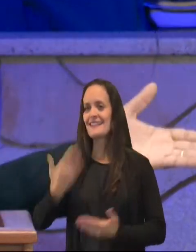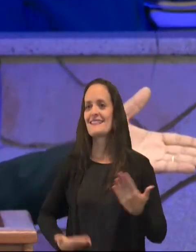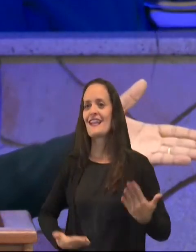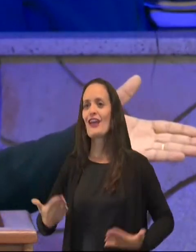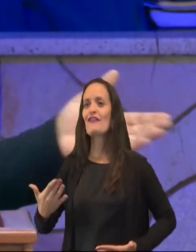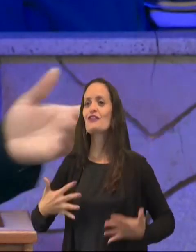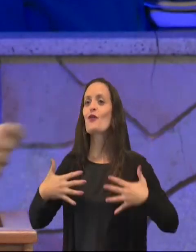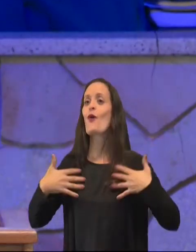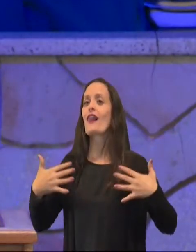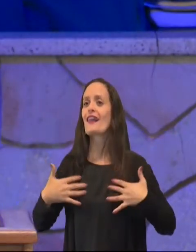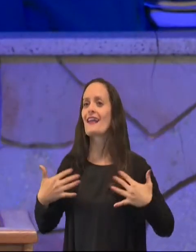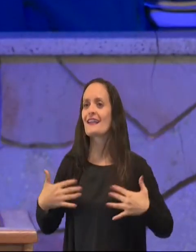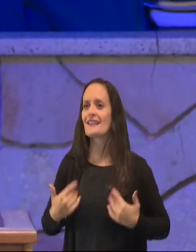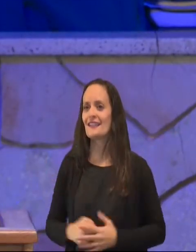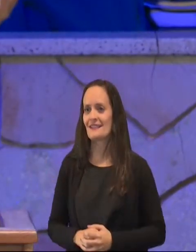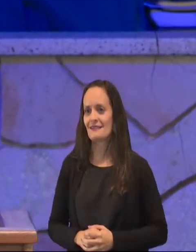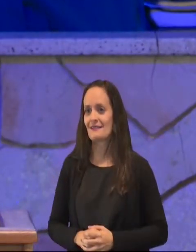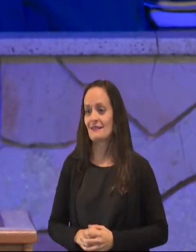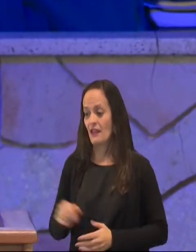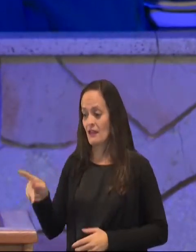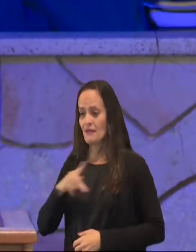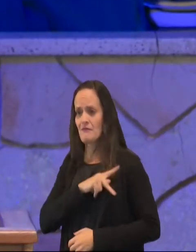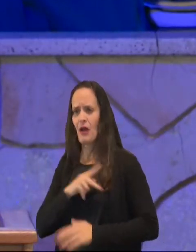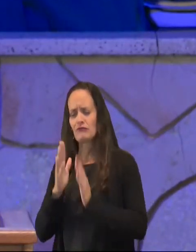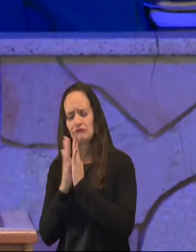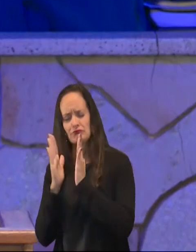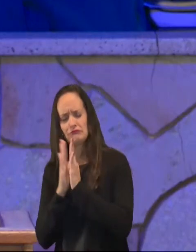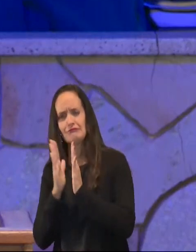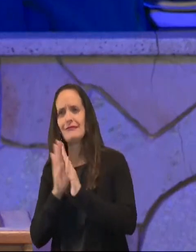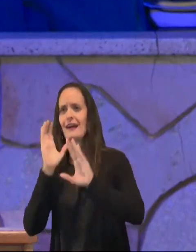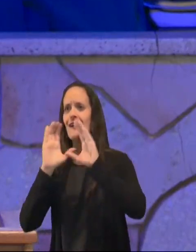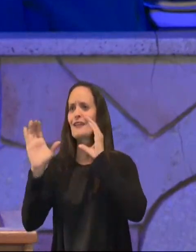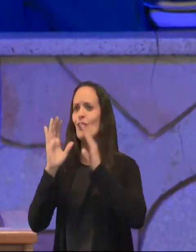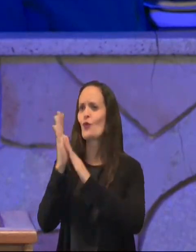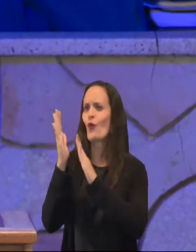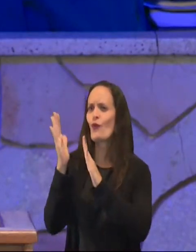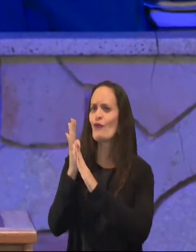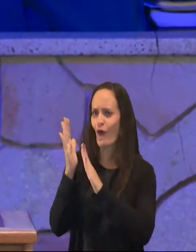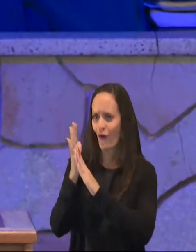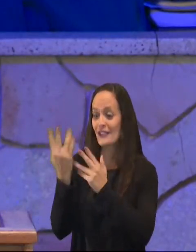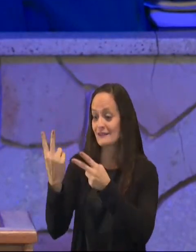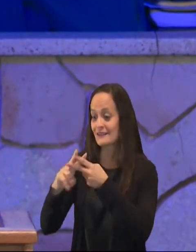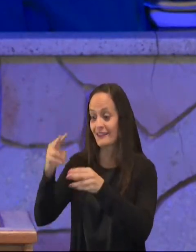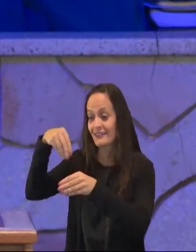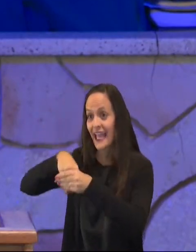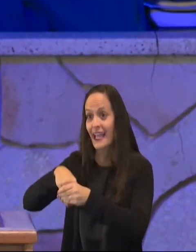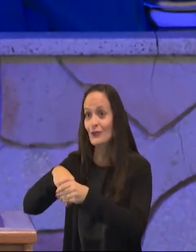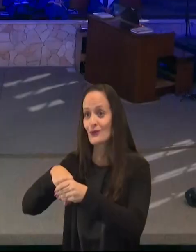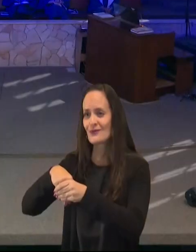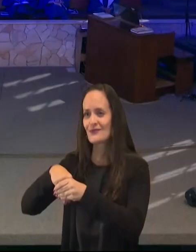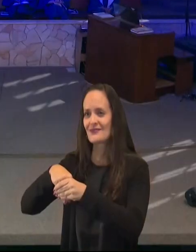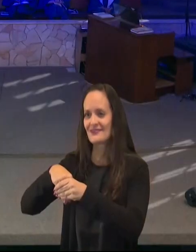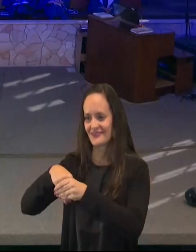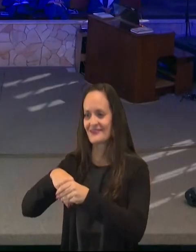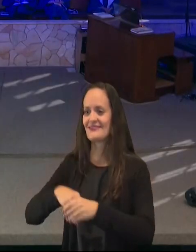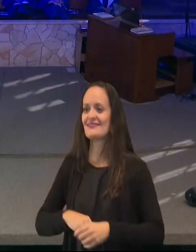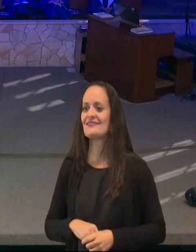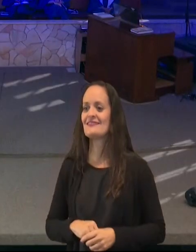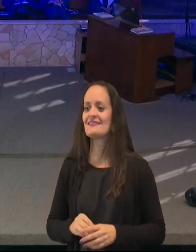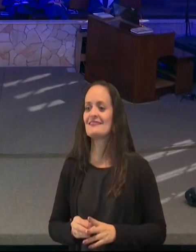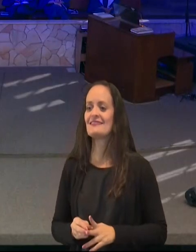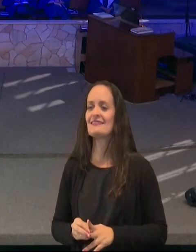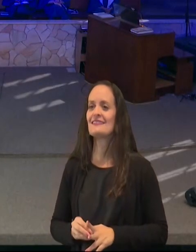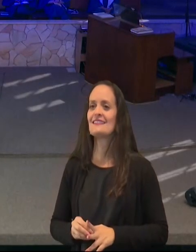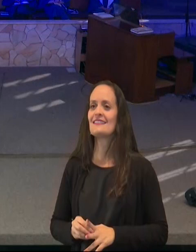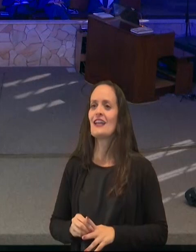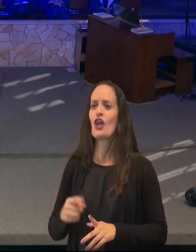não dera ouvidos às orações e aos cânticos entoados, às orações cantadas, ministro. Eu falava aqui na quarta-feira, que nós louvamos